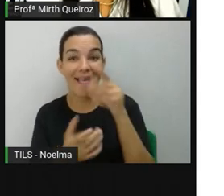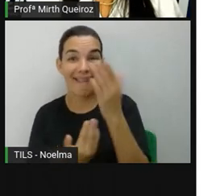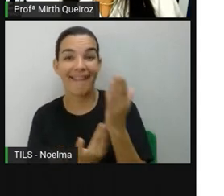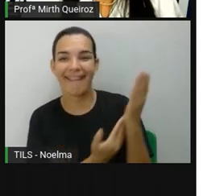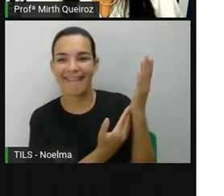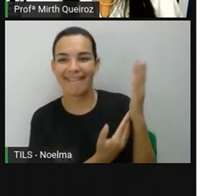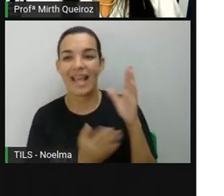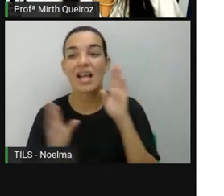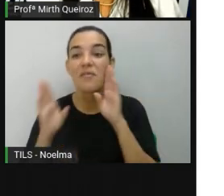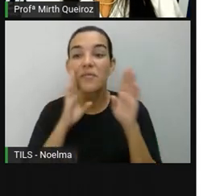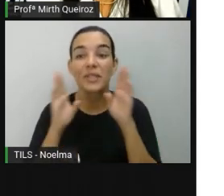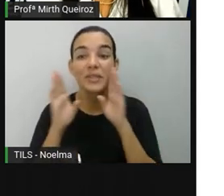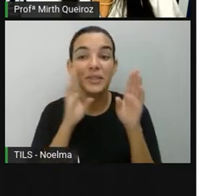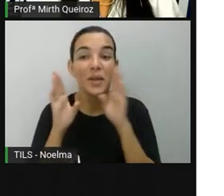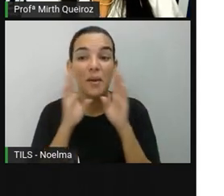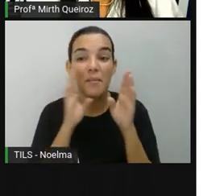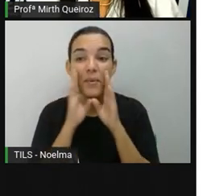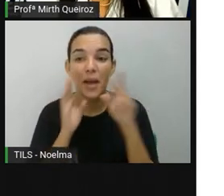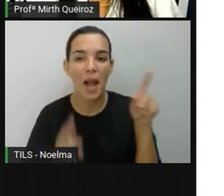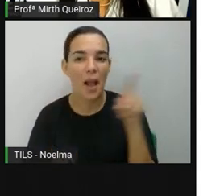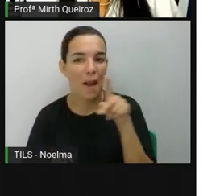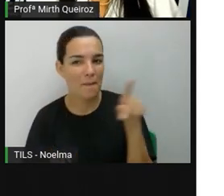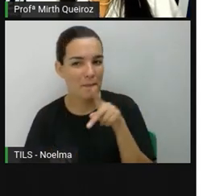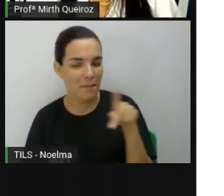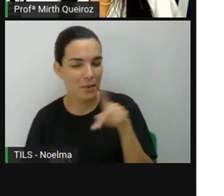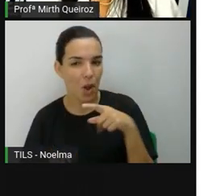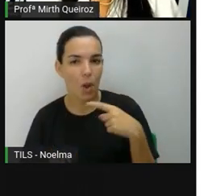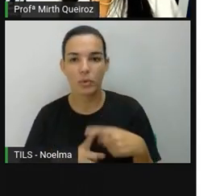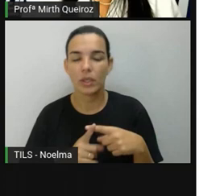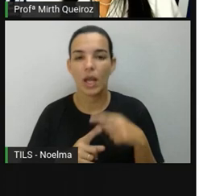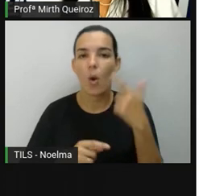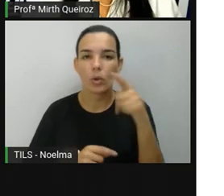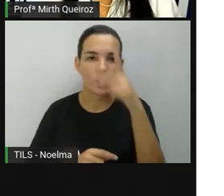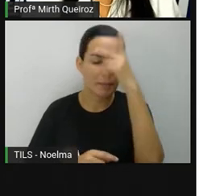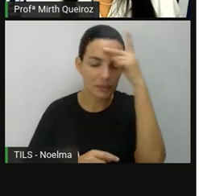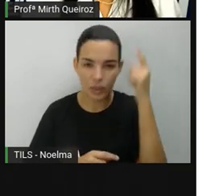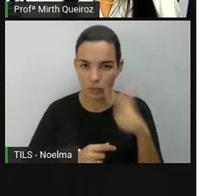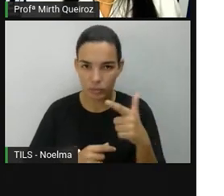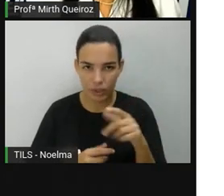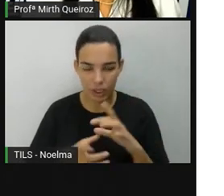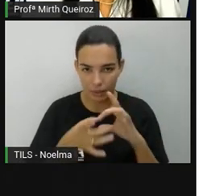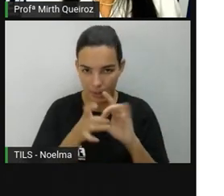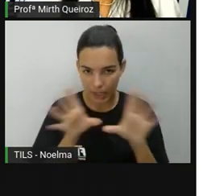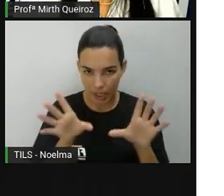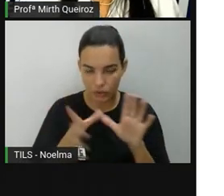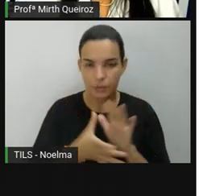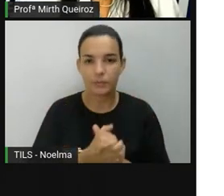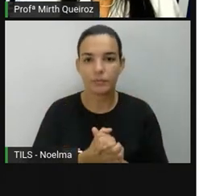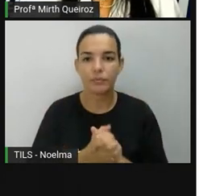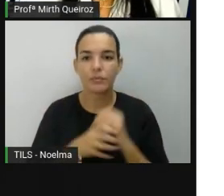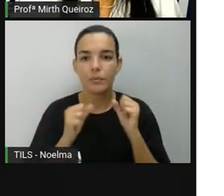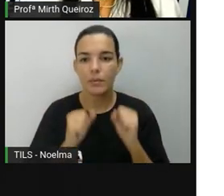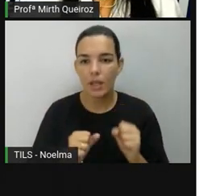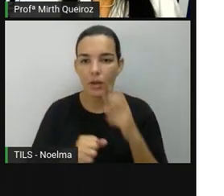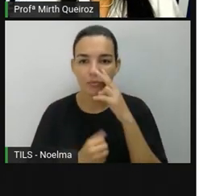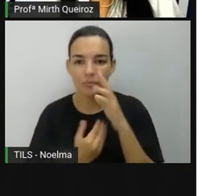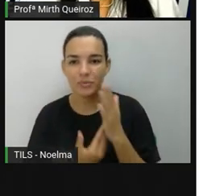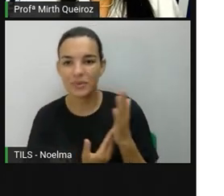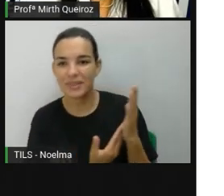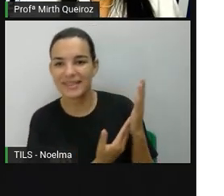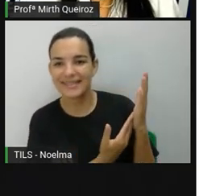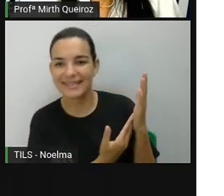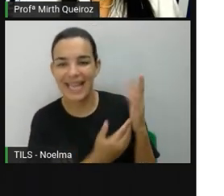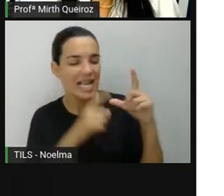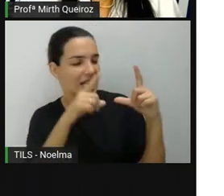O Facebook da Pro aí. Eu não quis pegar de outra pessoa porque a gente não tem autorização. Então, tem aí, a gente